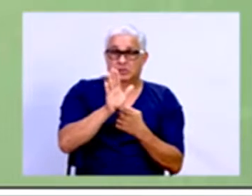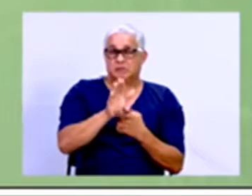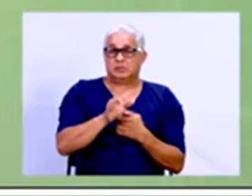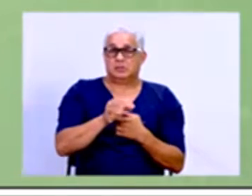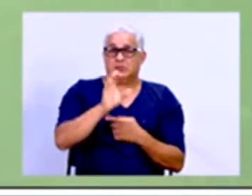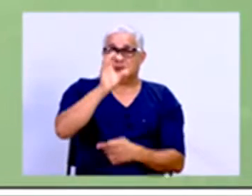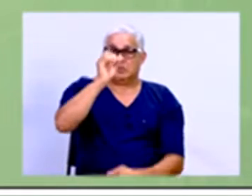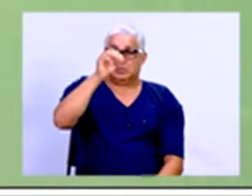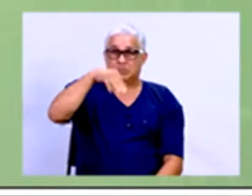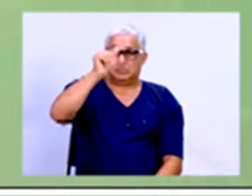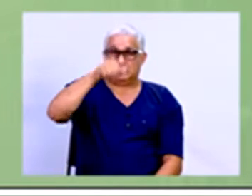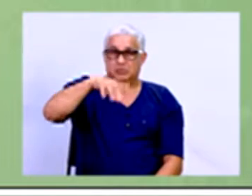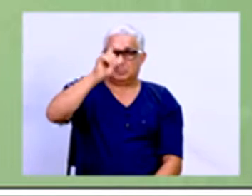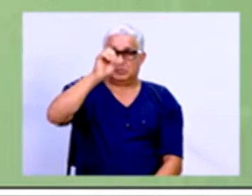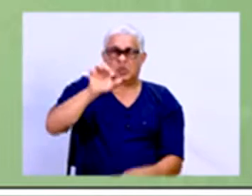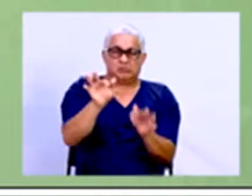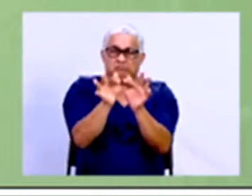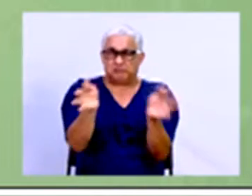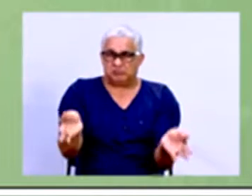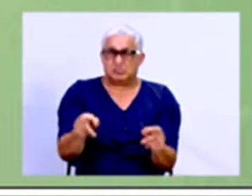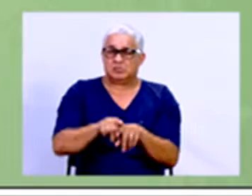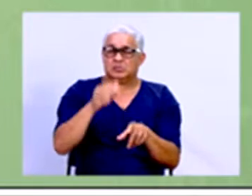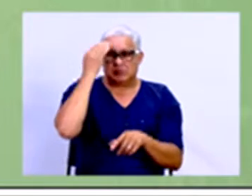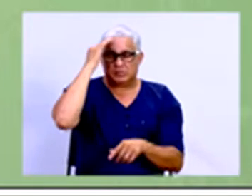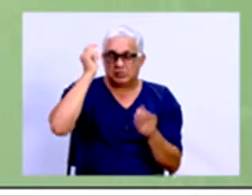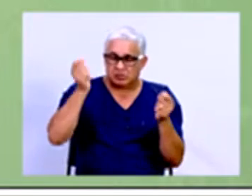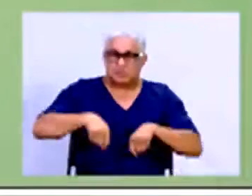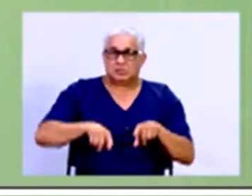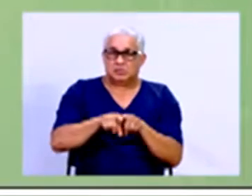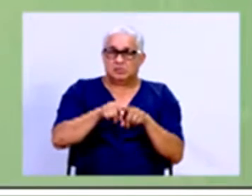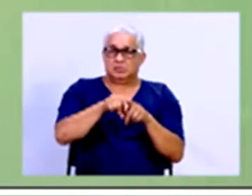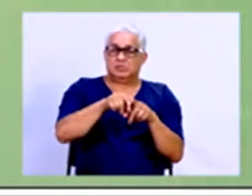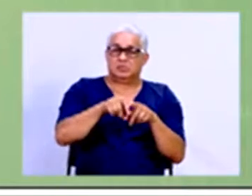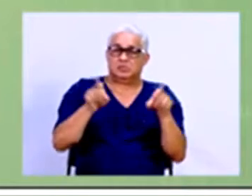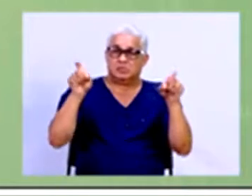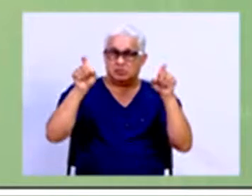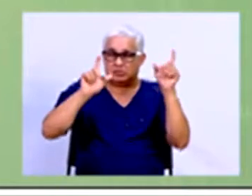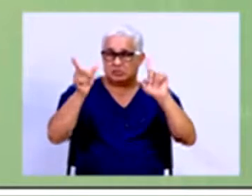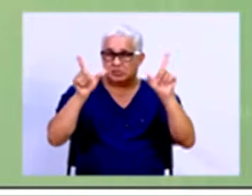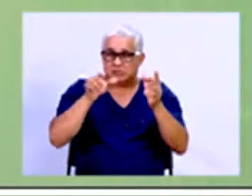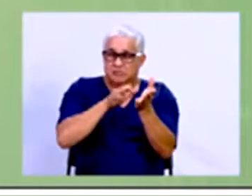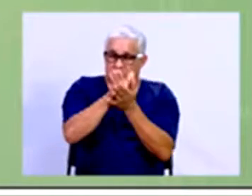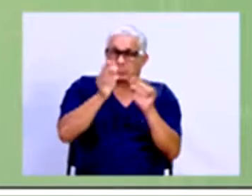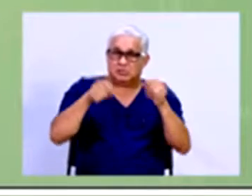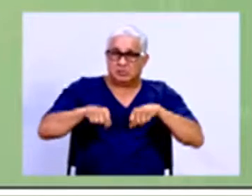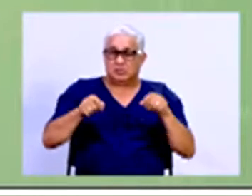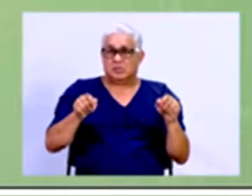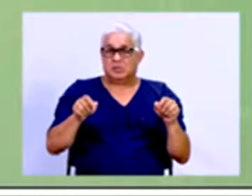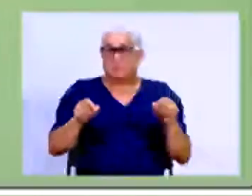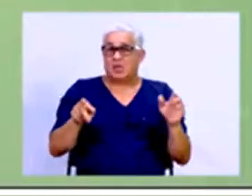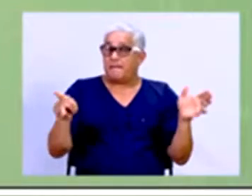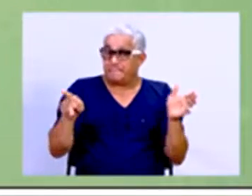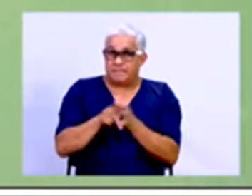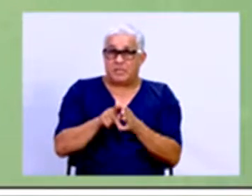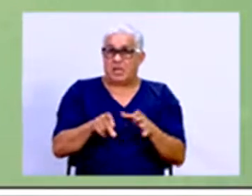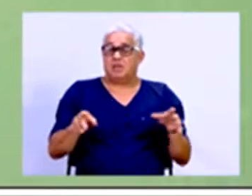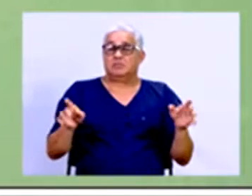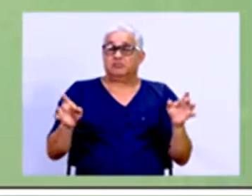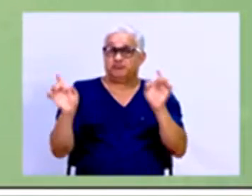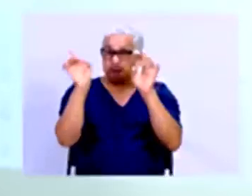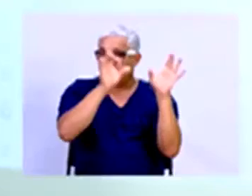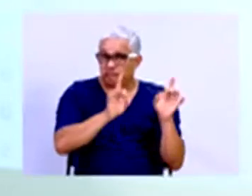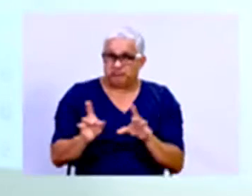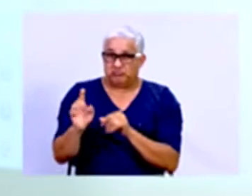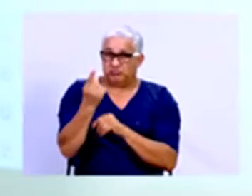comandos... Comando mais simples, né, de entender, que é um comando de impressão em tela, ele é bem específico, né? Ele só